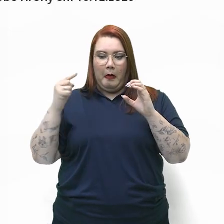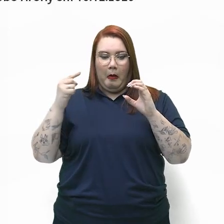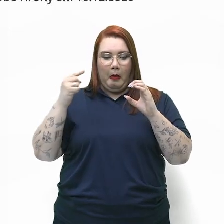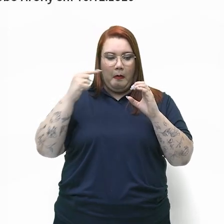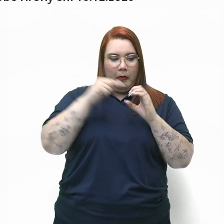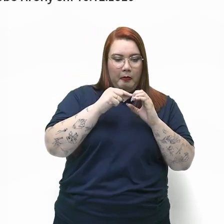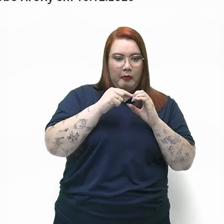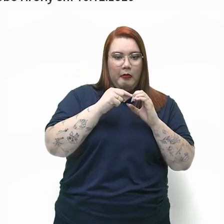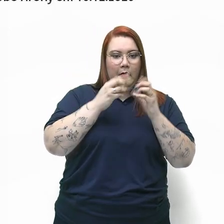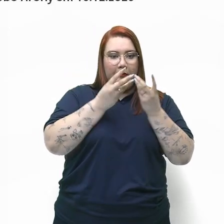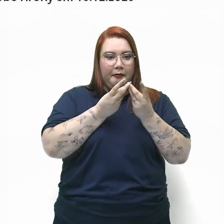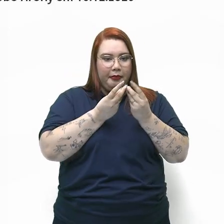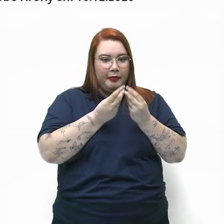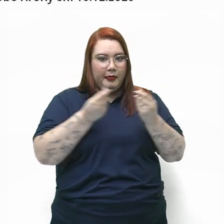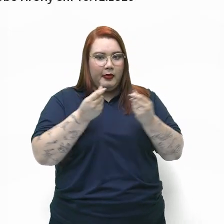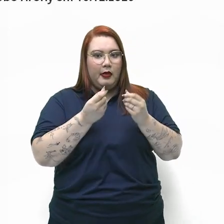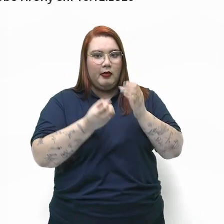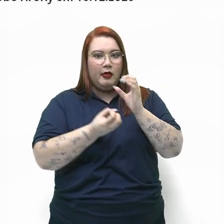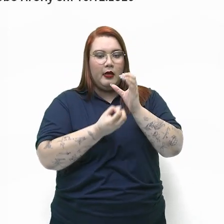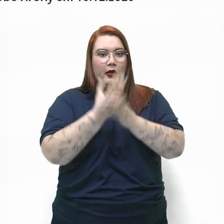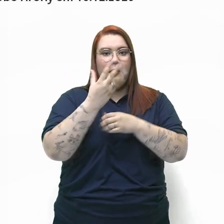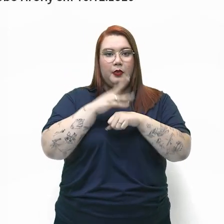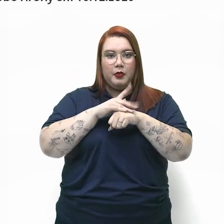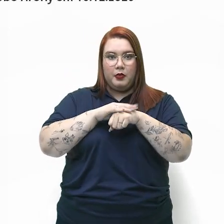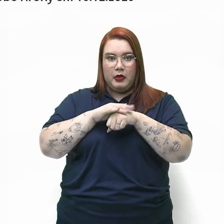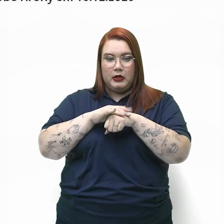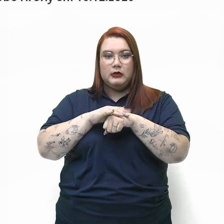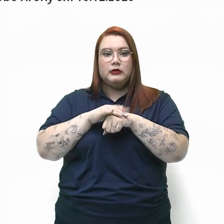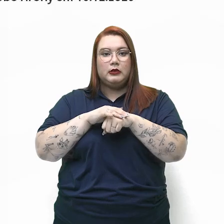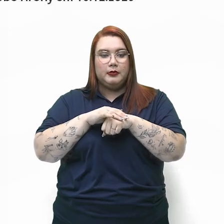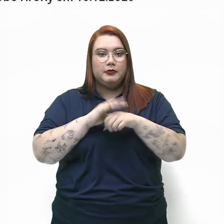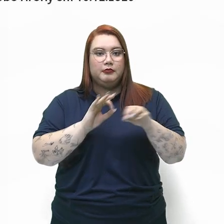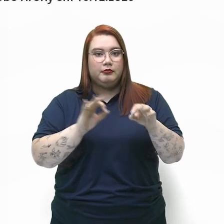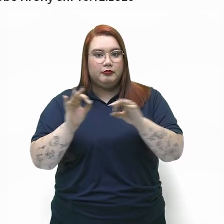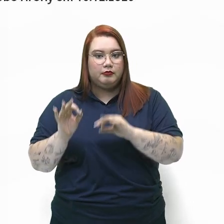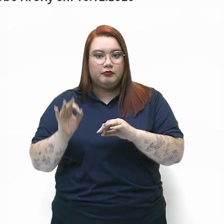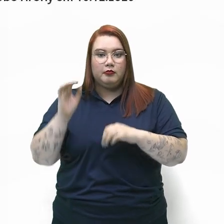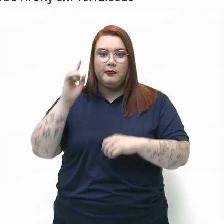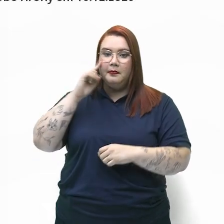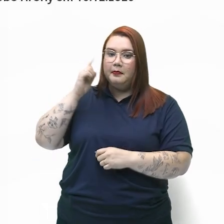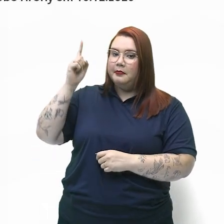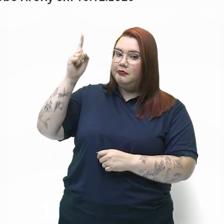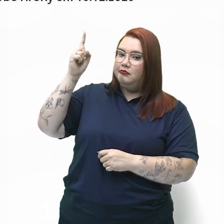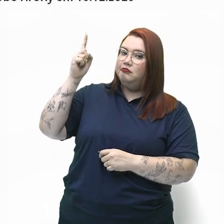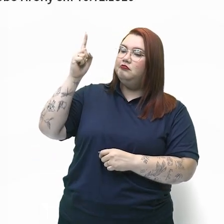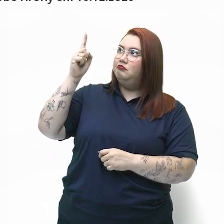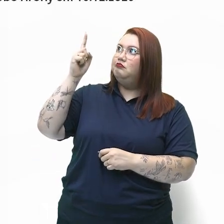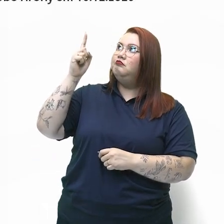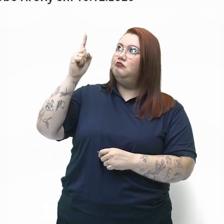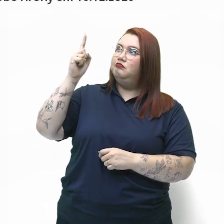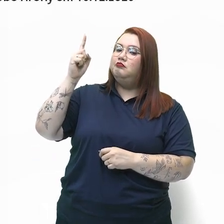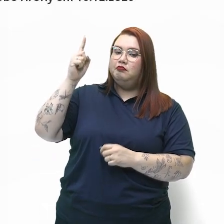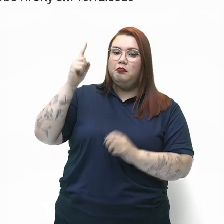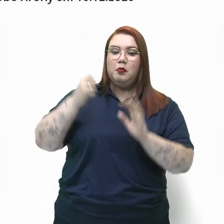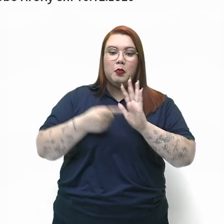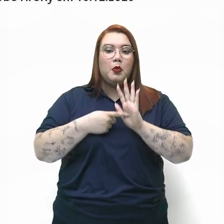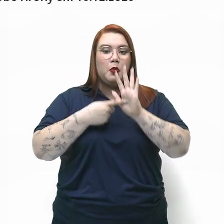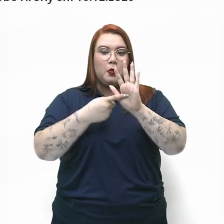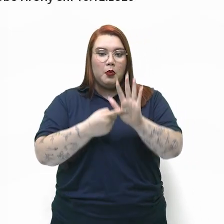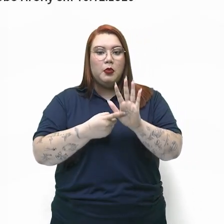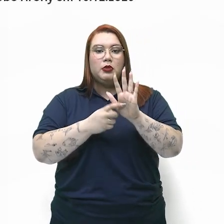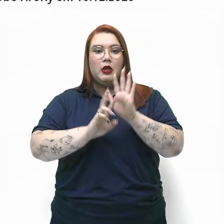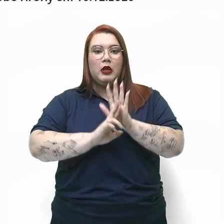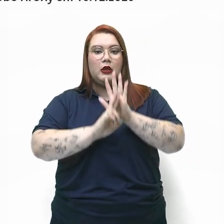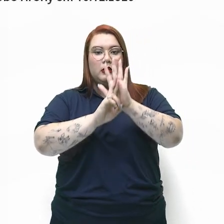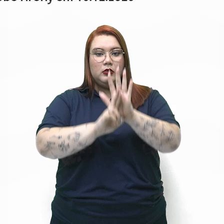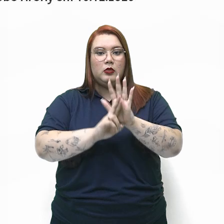hospedeiras, degenerando-as e causando doenças, tá? Então, a gente observa aí ao lado a representação,